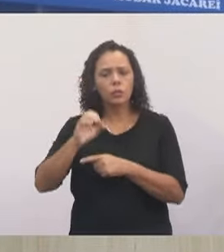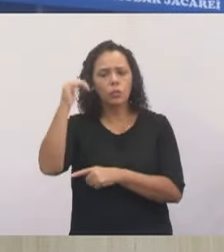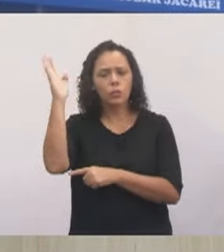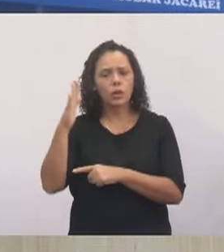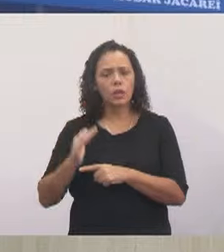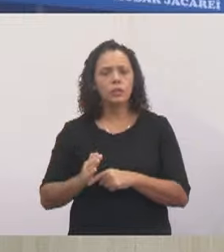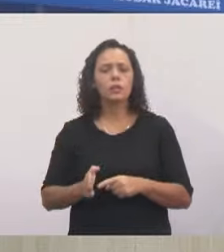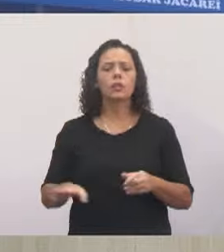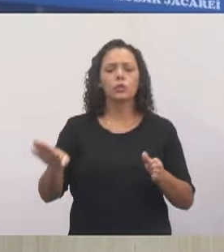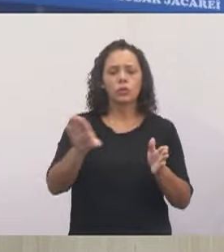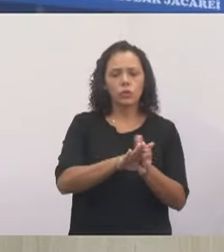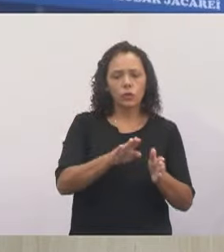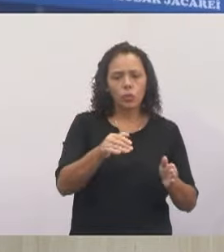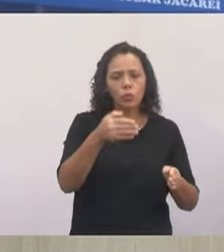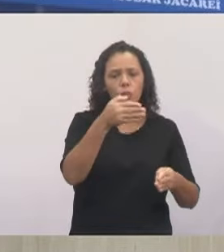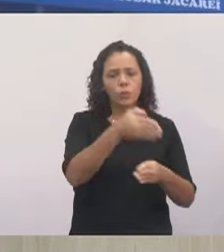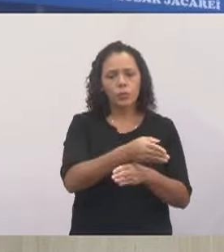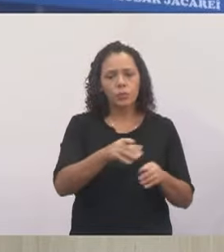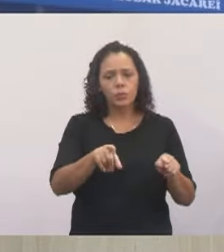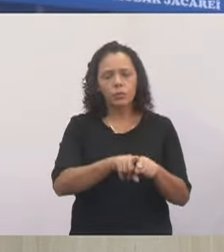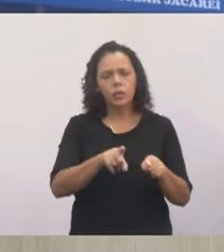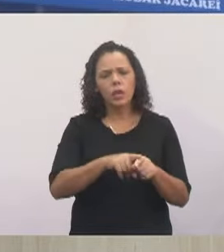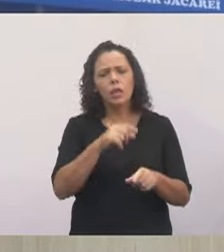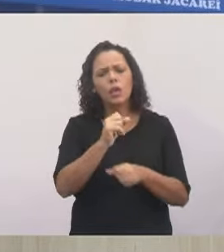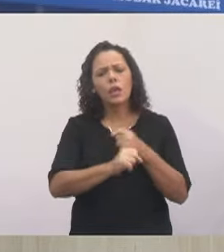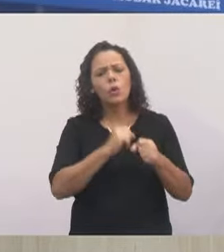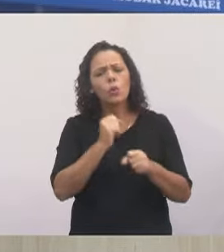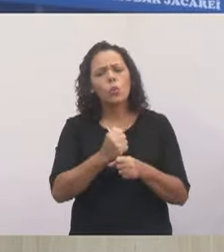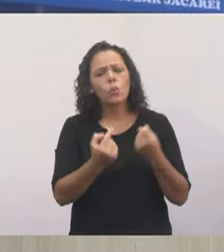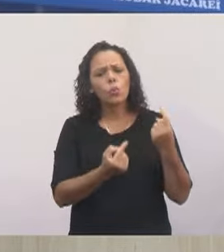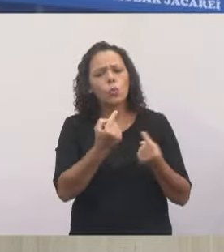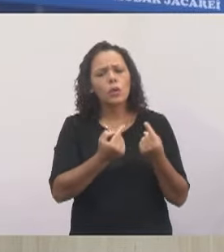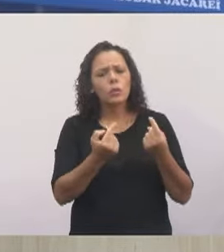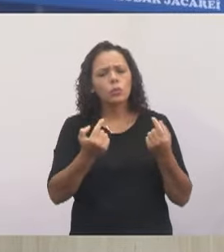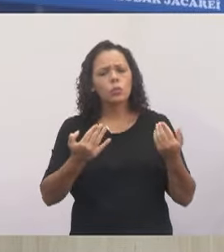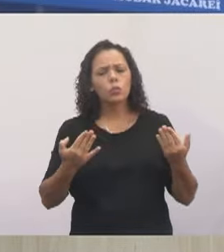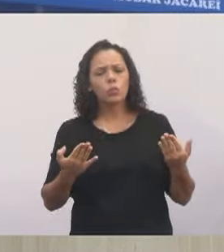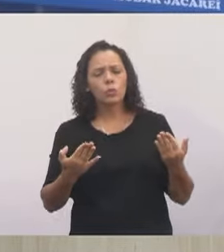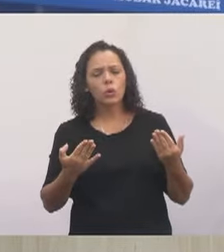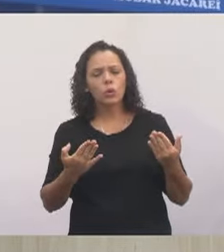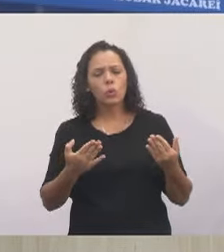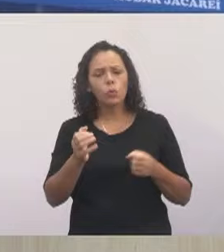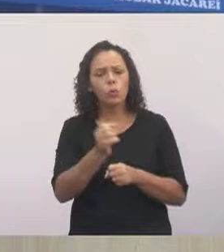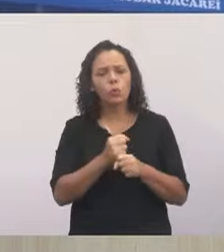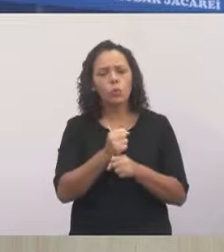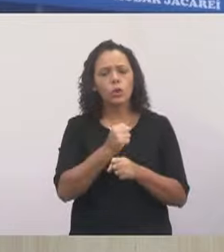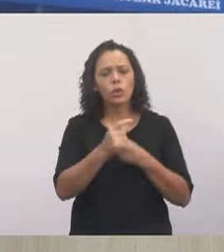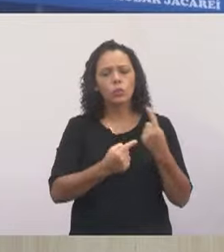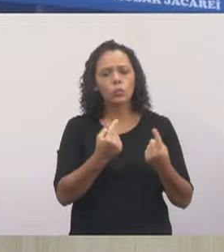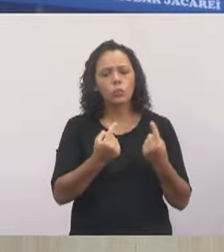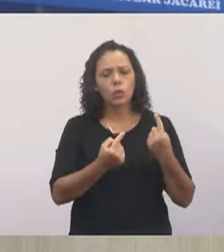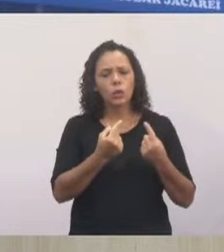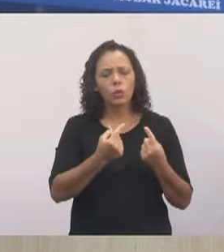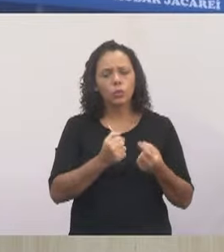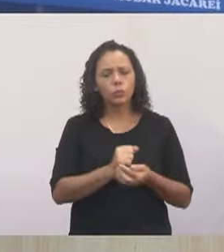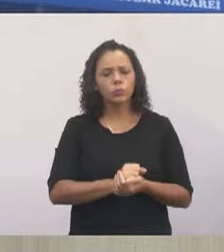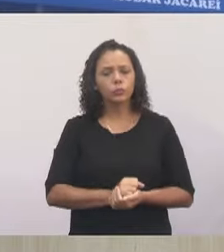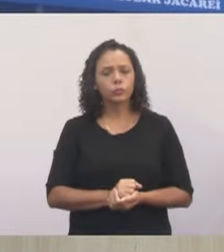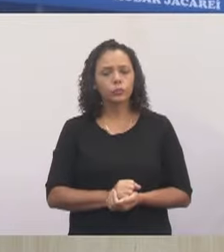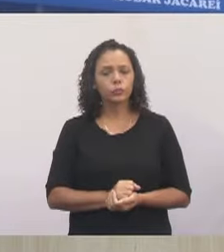participar com a gente. Então, que ano que foi, Alexandre? Que ano foi?